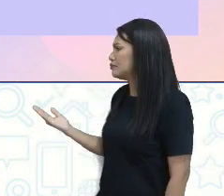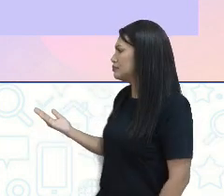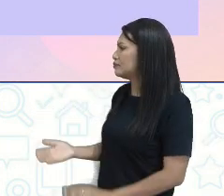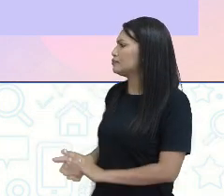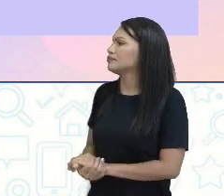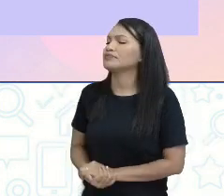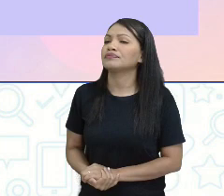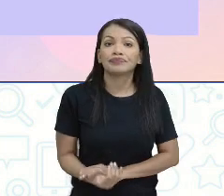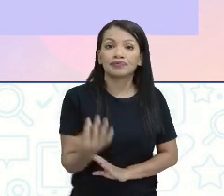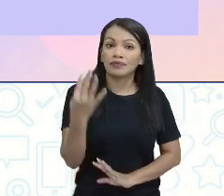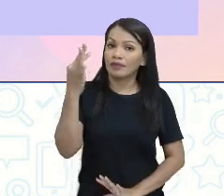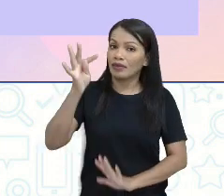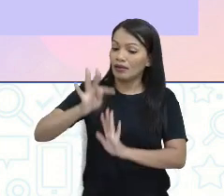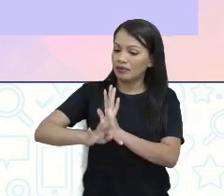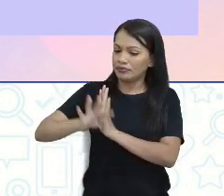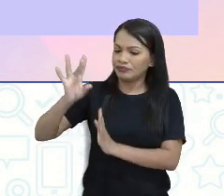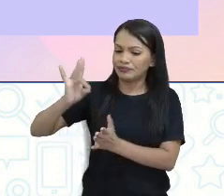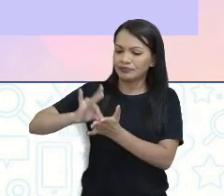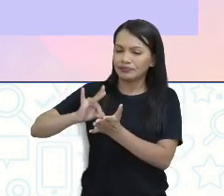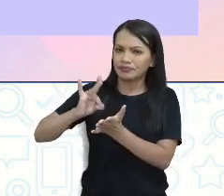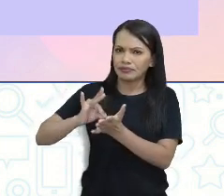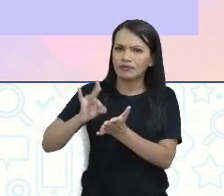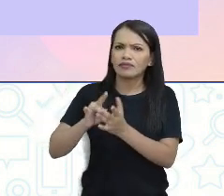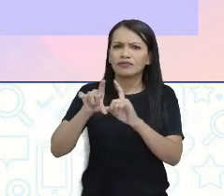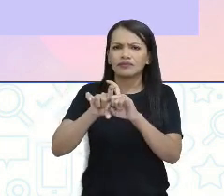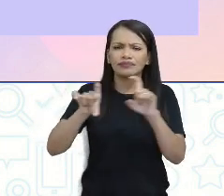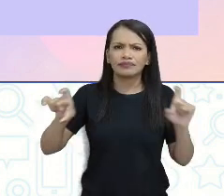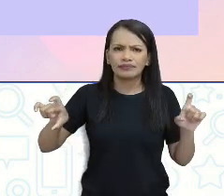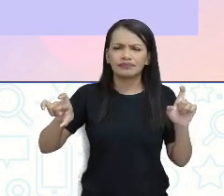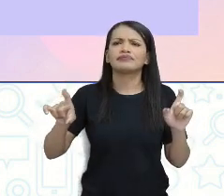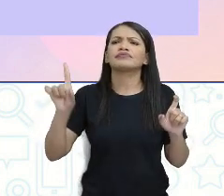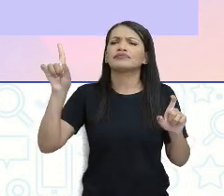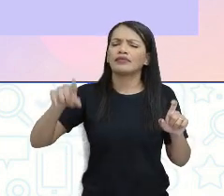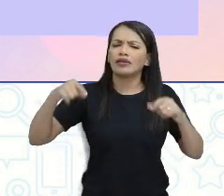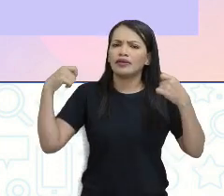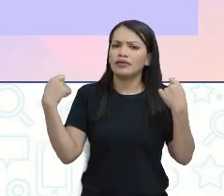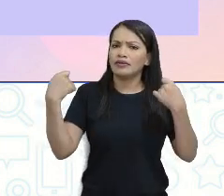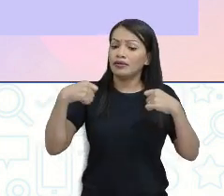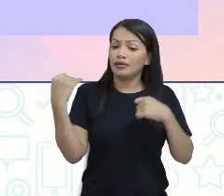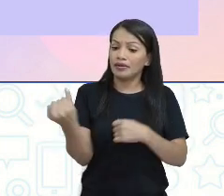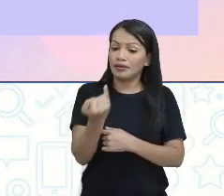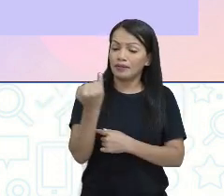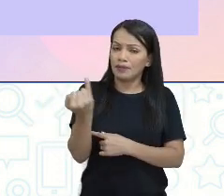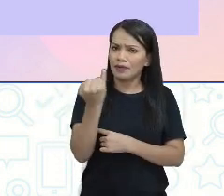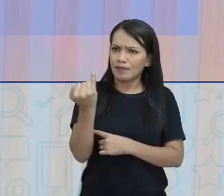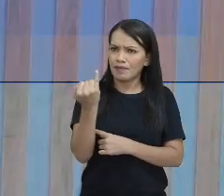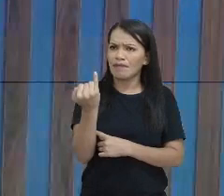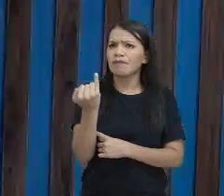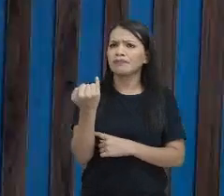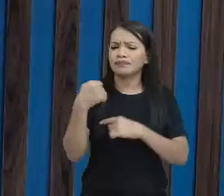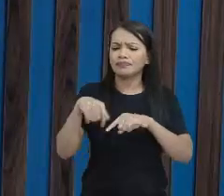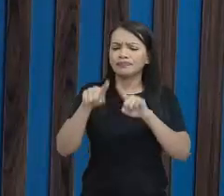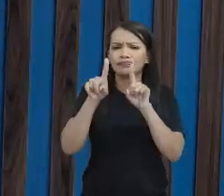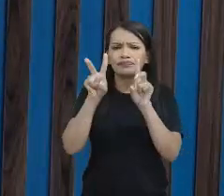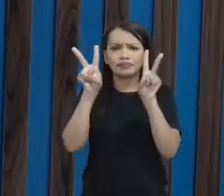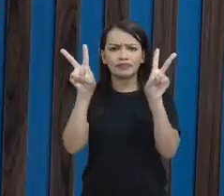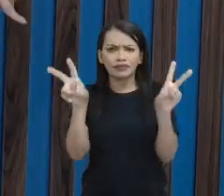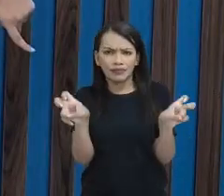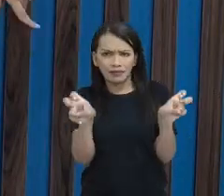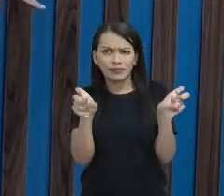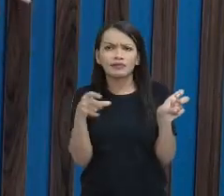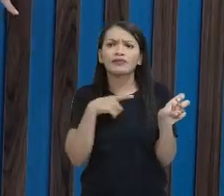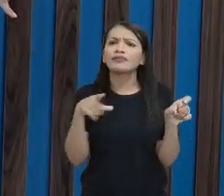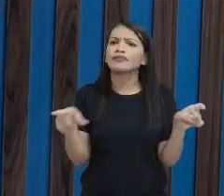original. E a citação, ela é essencial para a citação que a gente bote aspas e cite